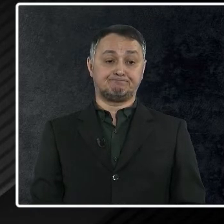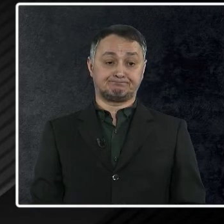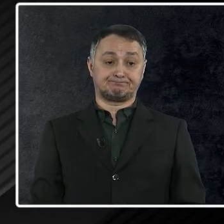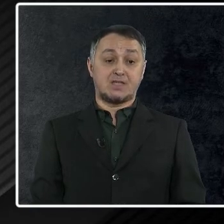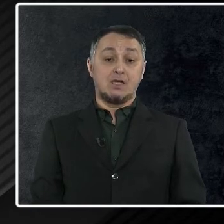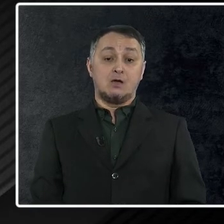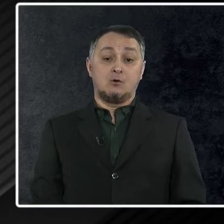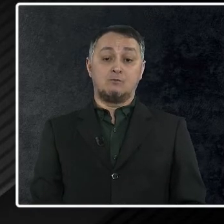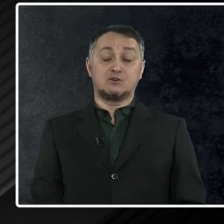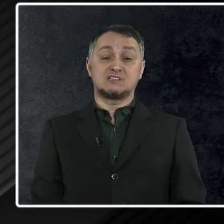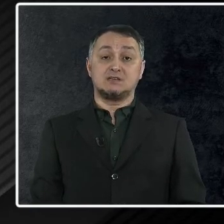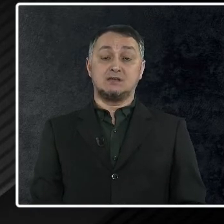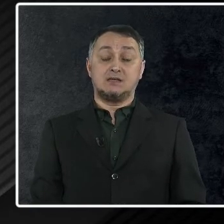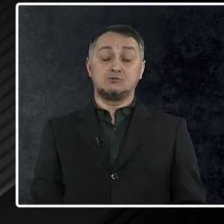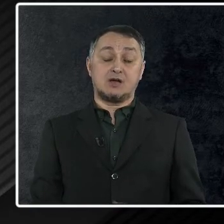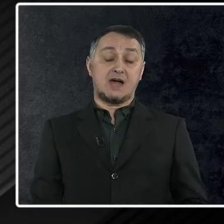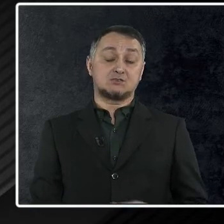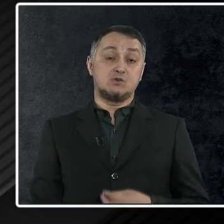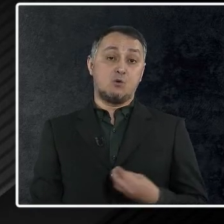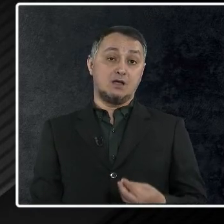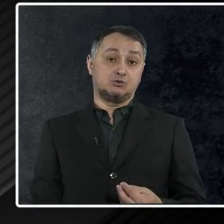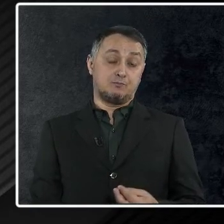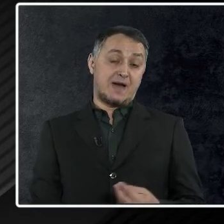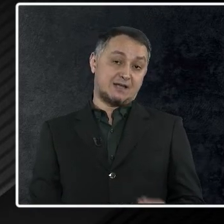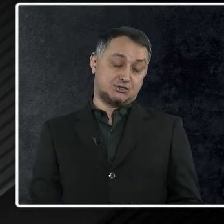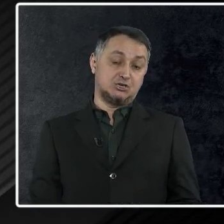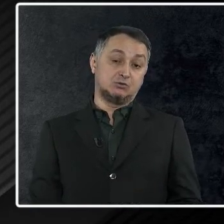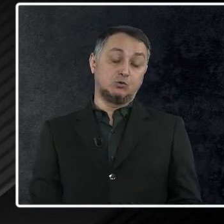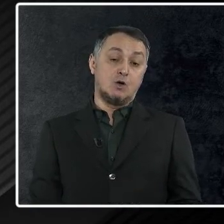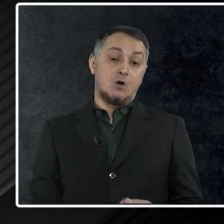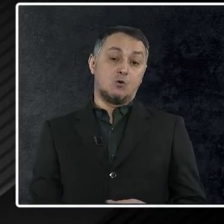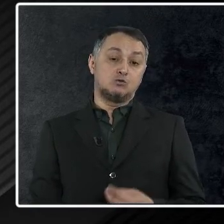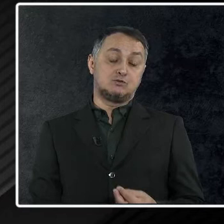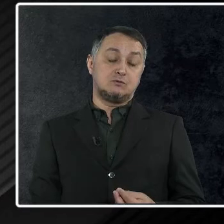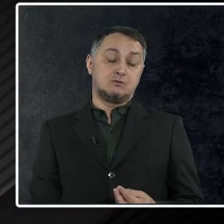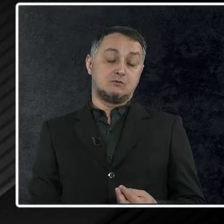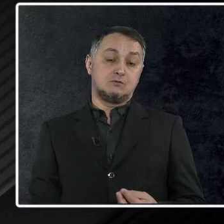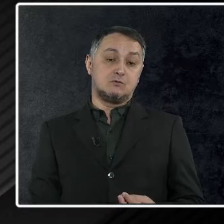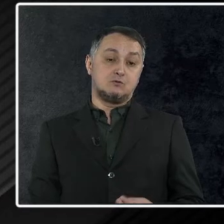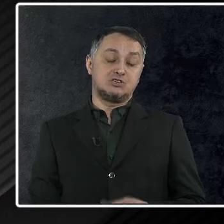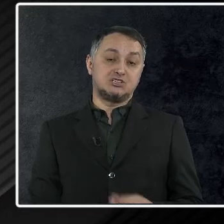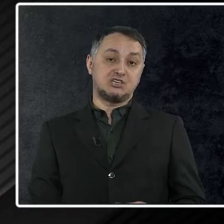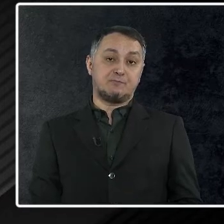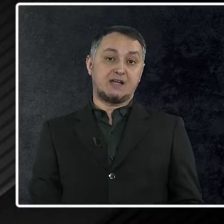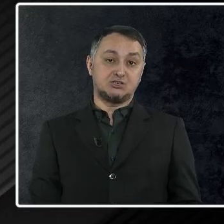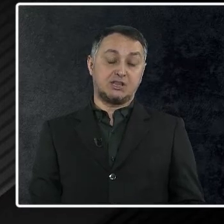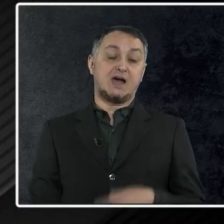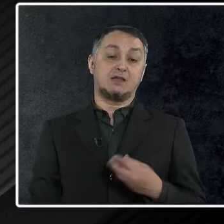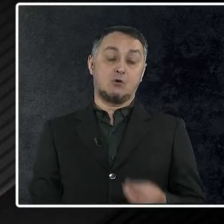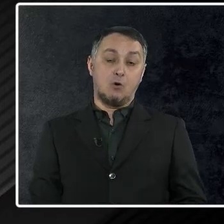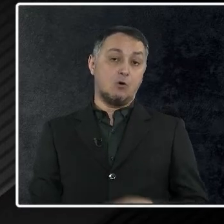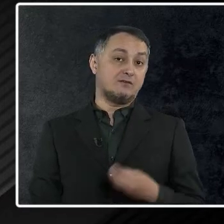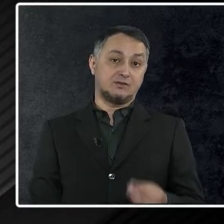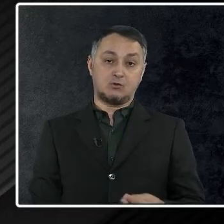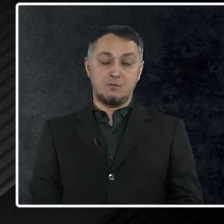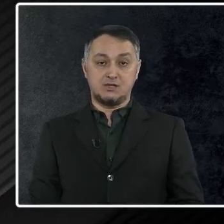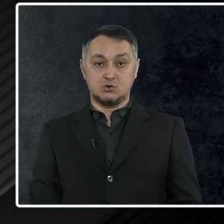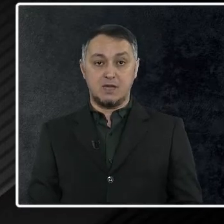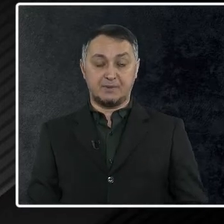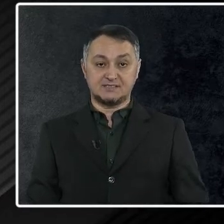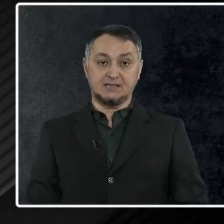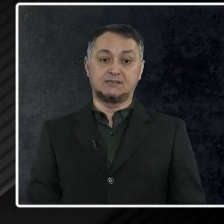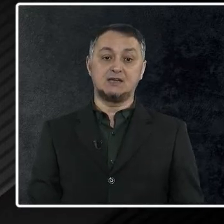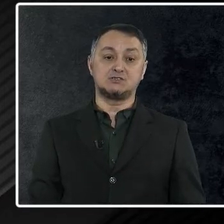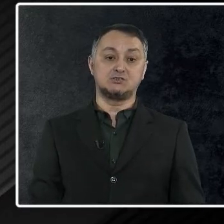slide. Você, no caso, enquanto partido, o dirigente partidário ou,